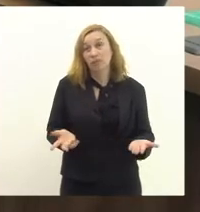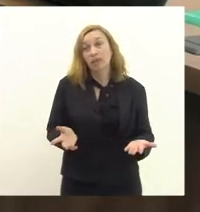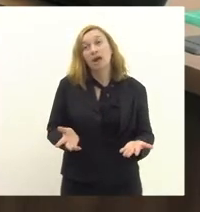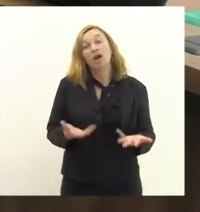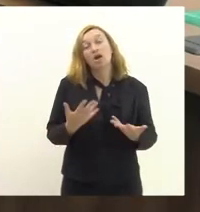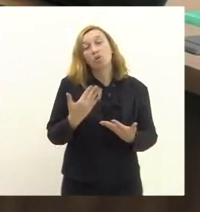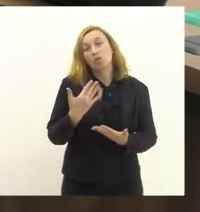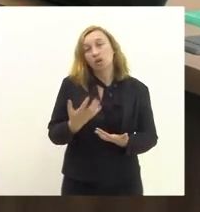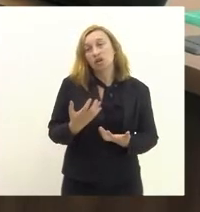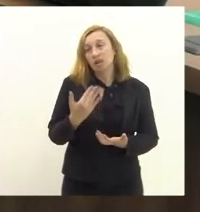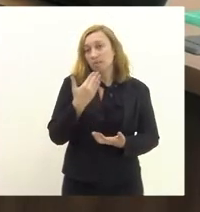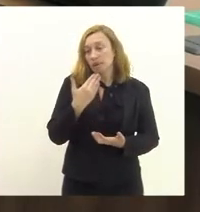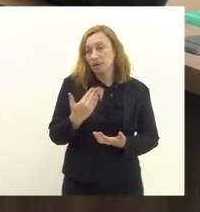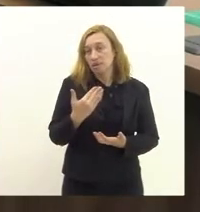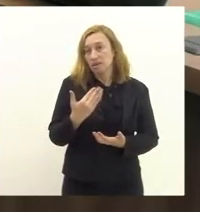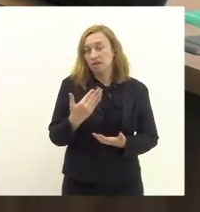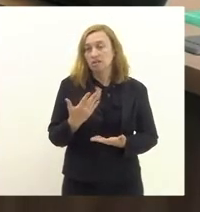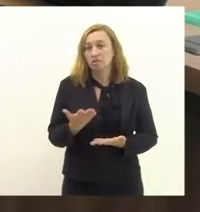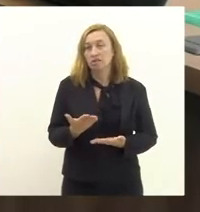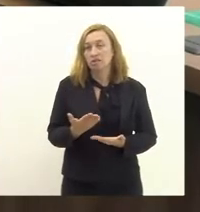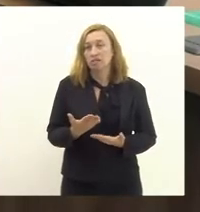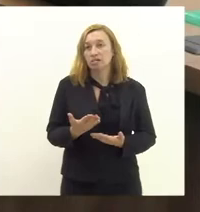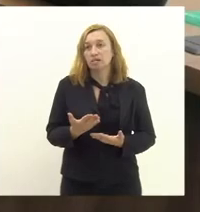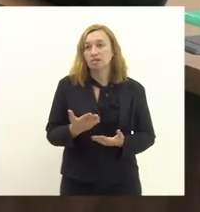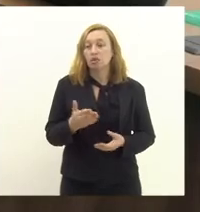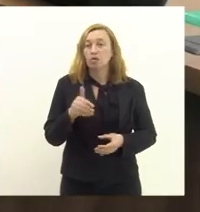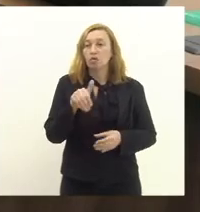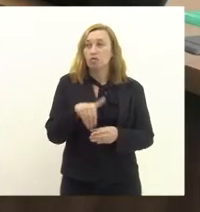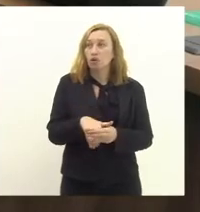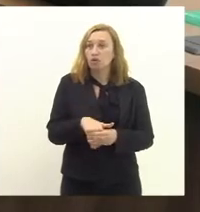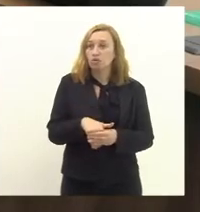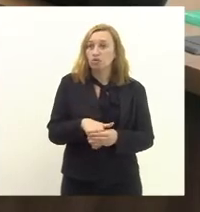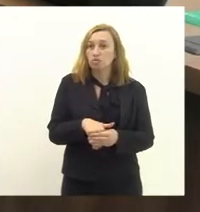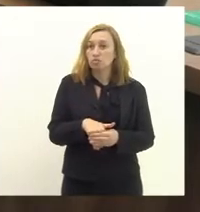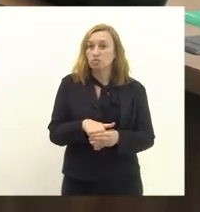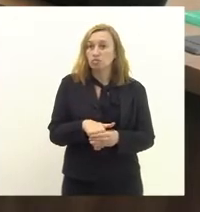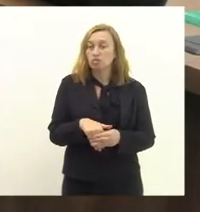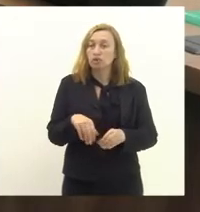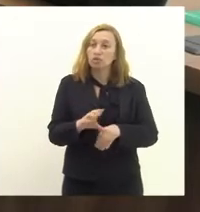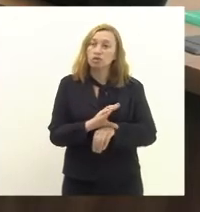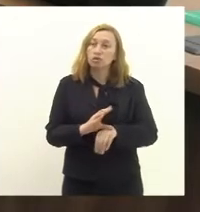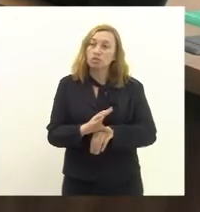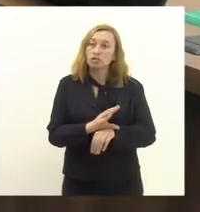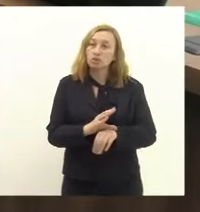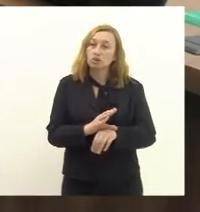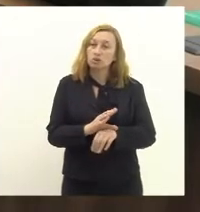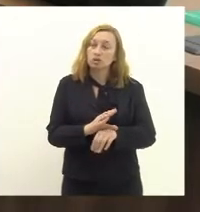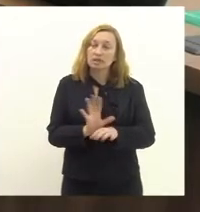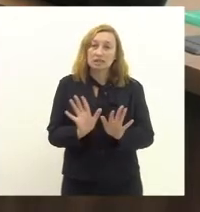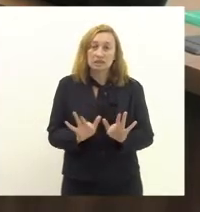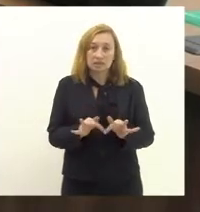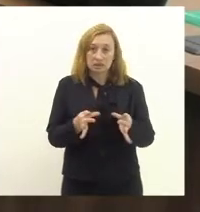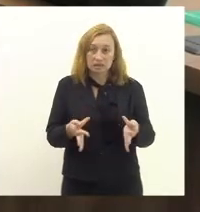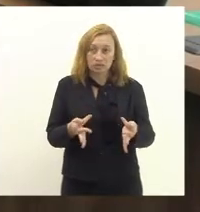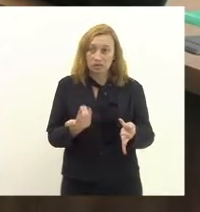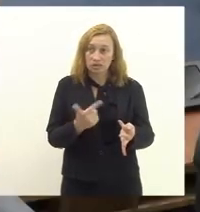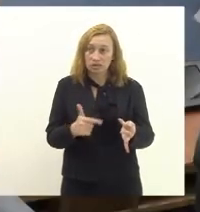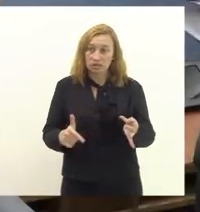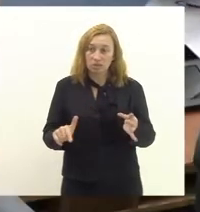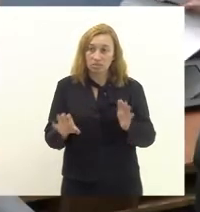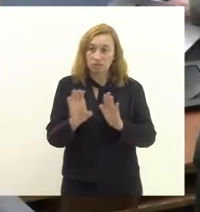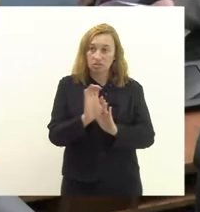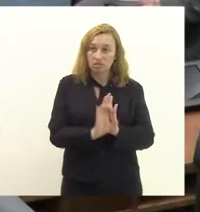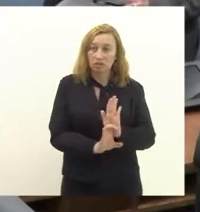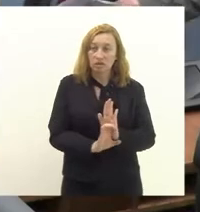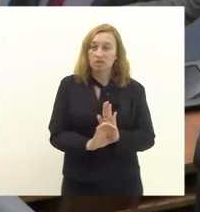queria divergir, assinalando o voto pela constitucionalidade simples, sem emendas.